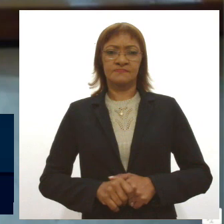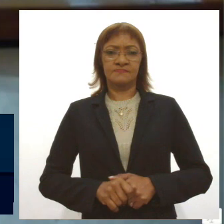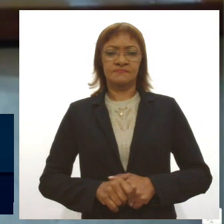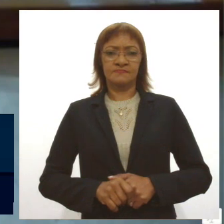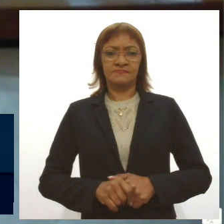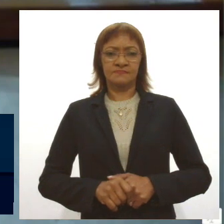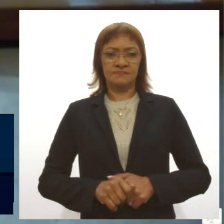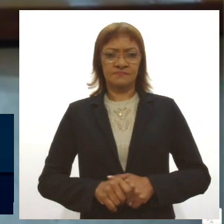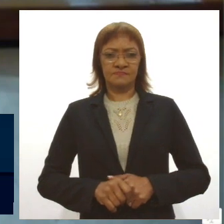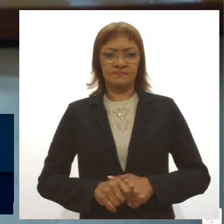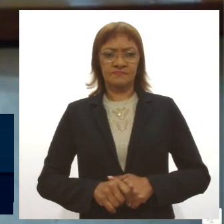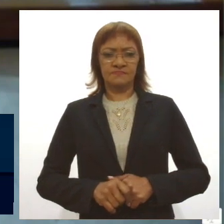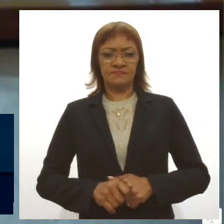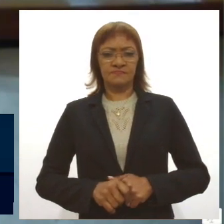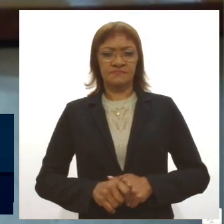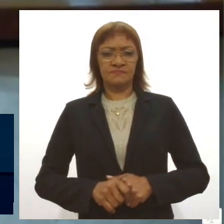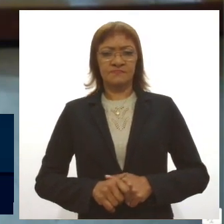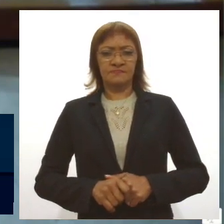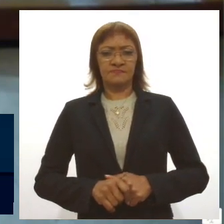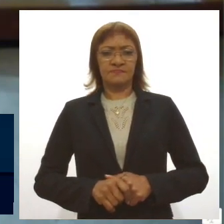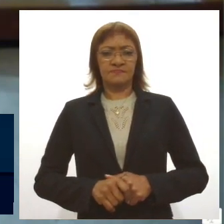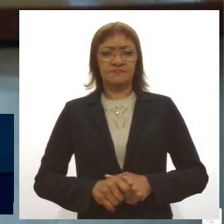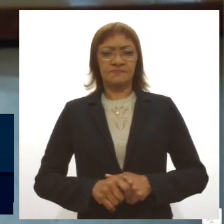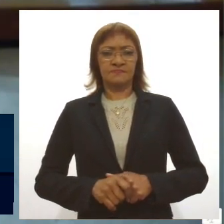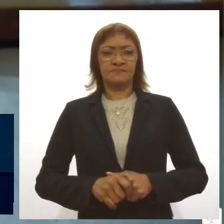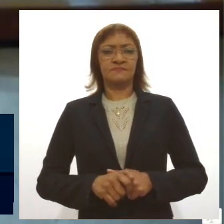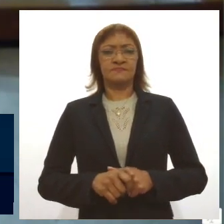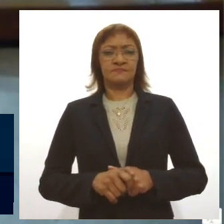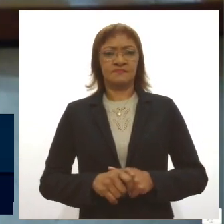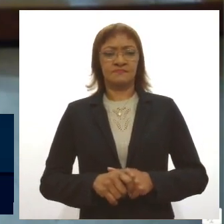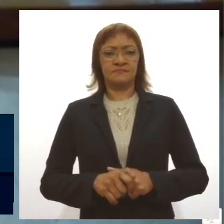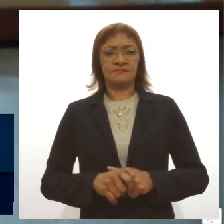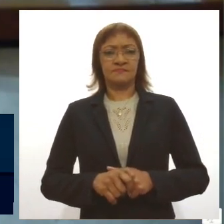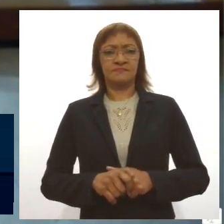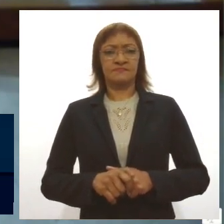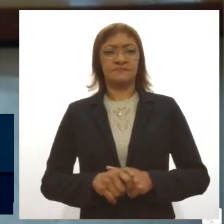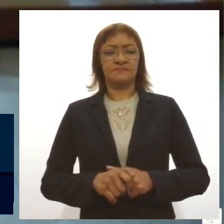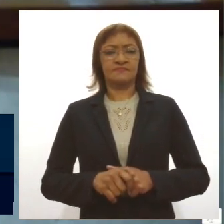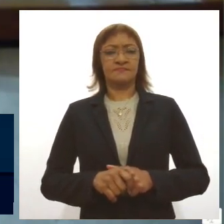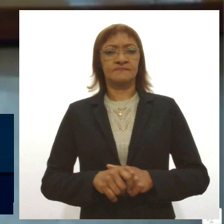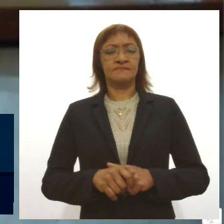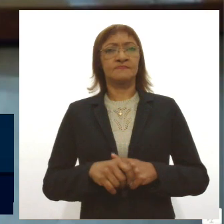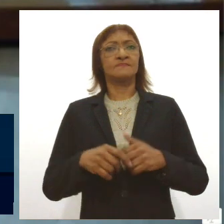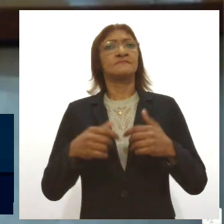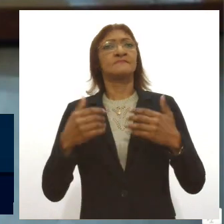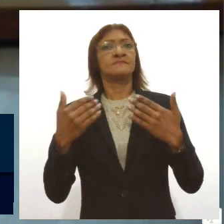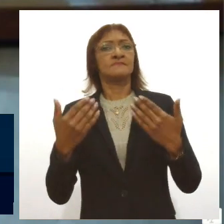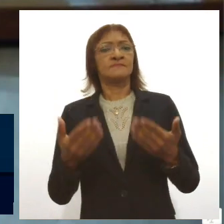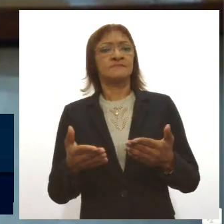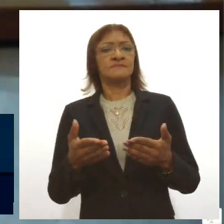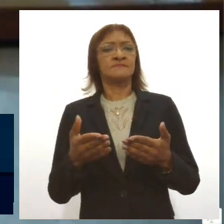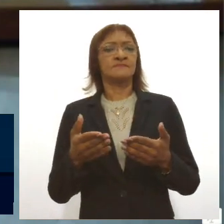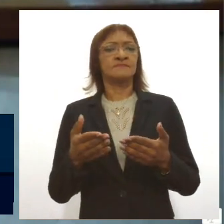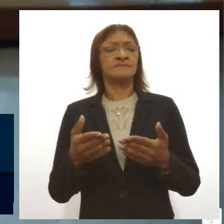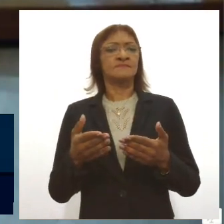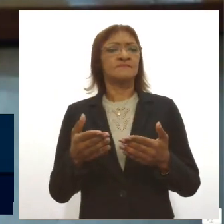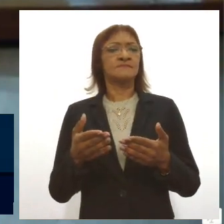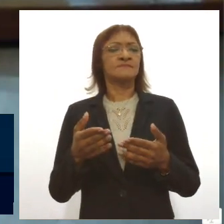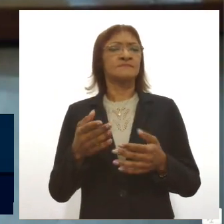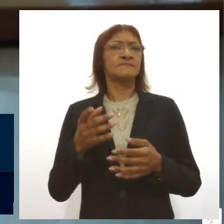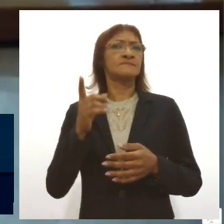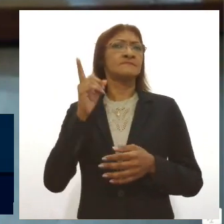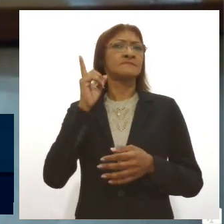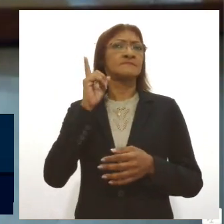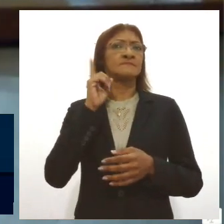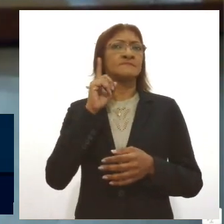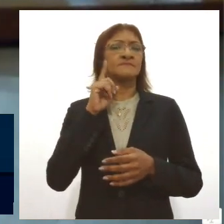uma contribuição valorosíssima na implantação de tudo isso que eu falei para vocês. Então, em linhas gerais, é essa mensagem que eu queria passar